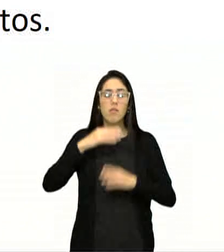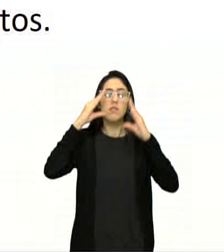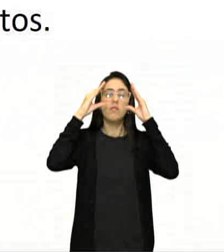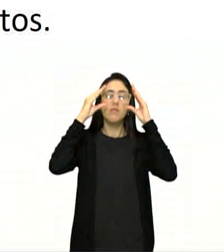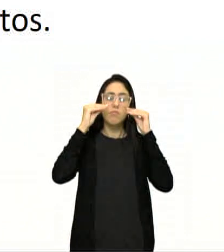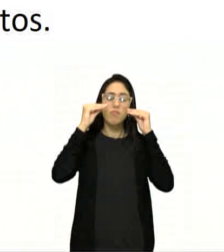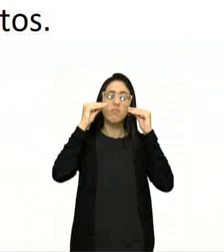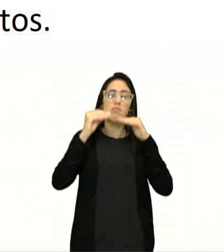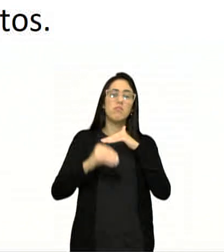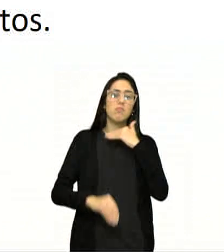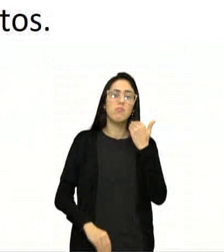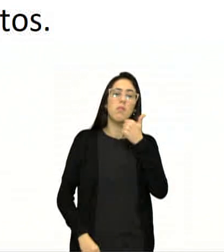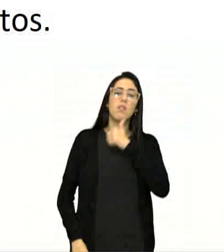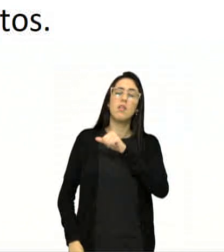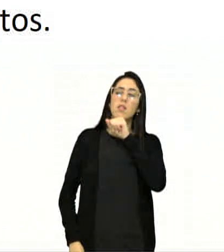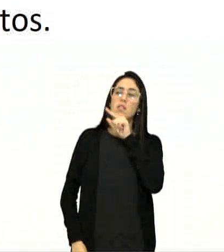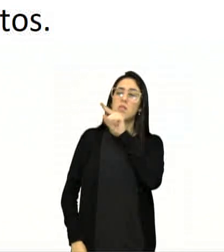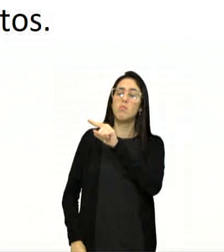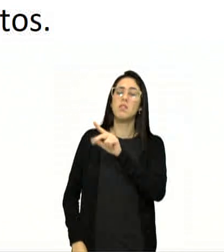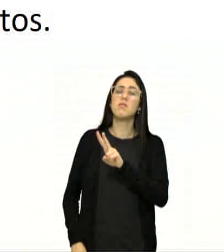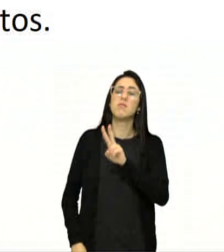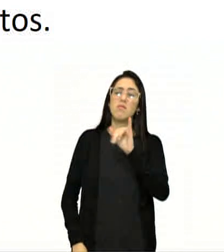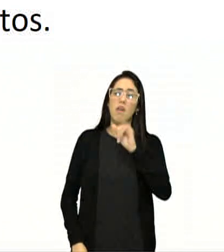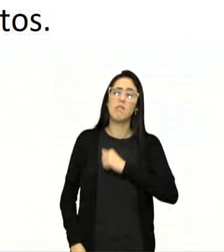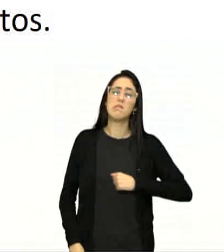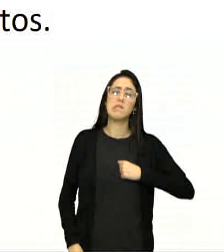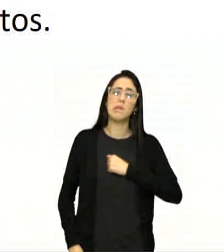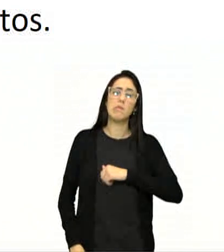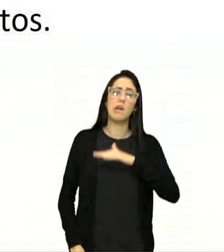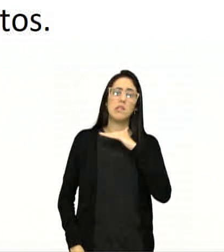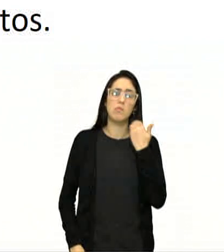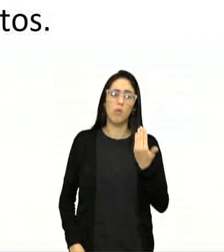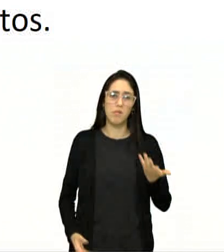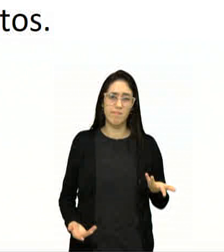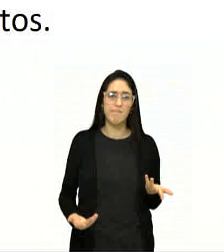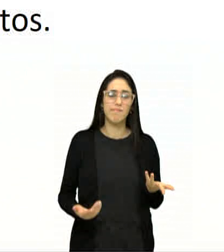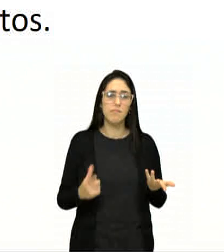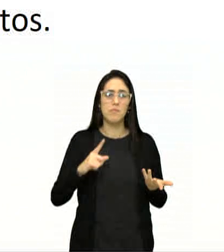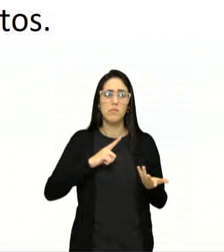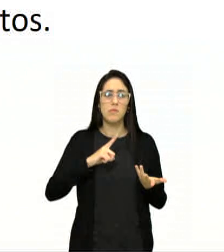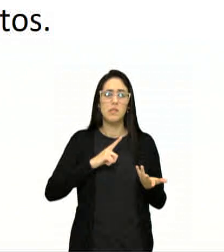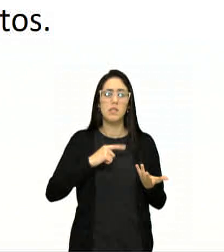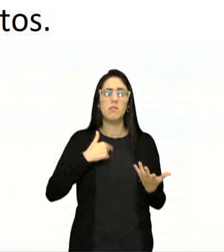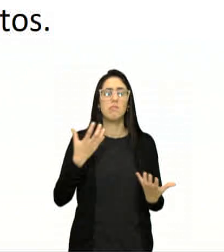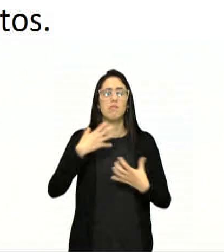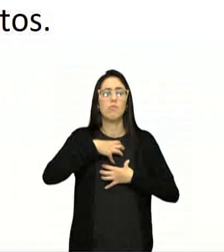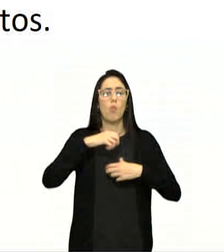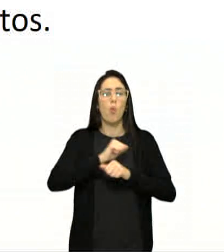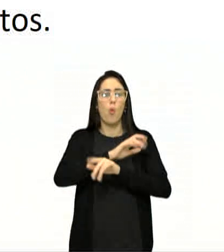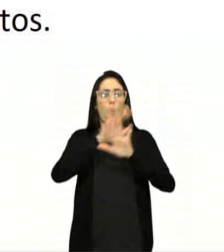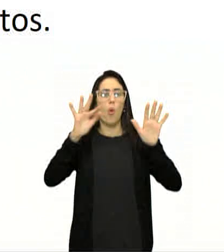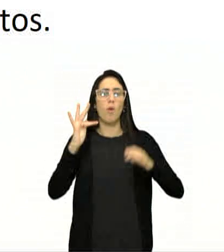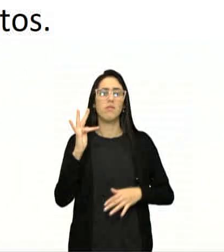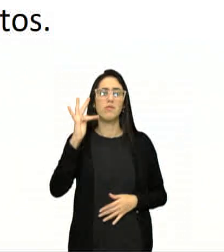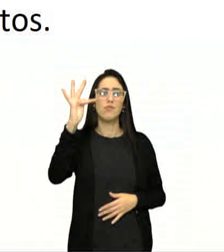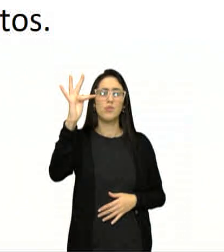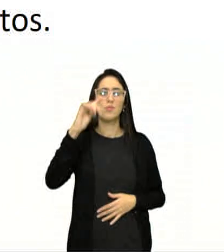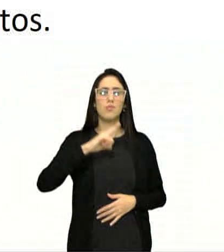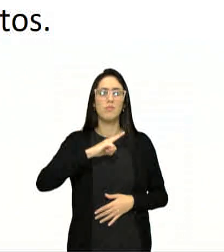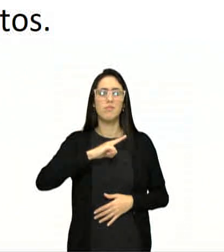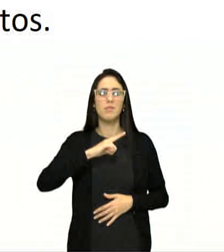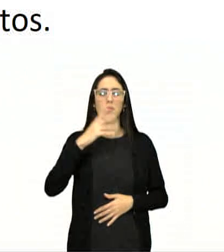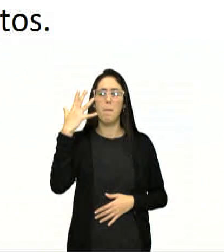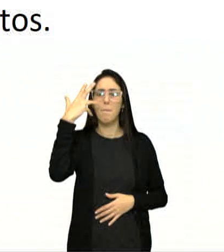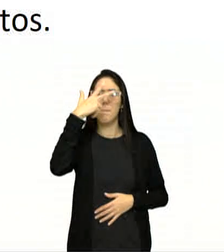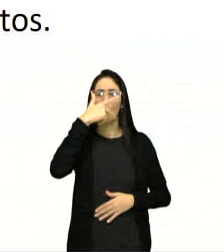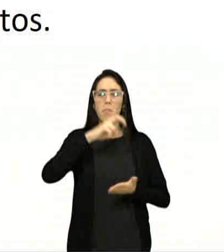irmã. Minha mãe de saudades morreria se eu morresse amanhã. Quanta glória presinto em meu futuro, que a aurora do porvir